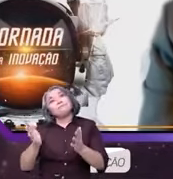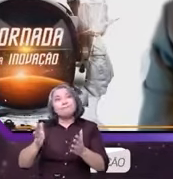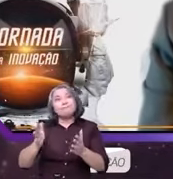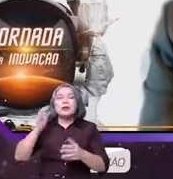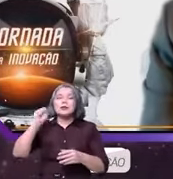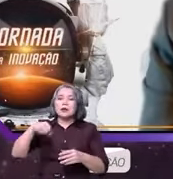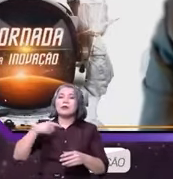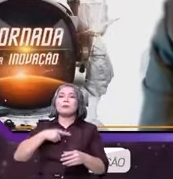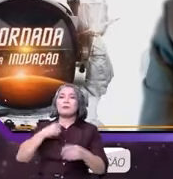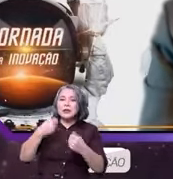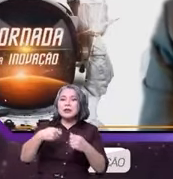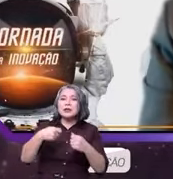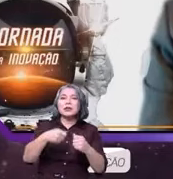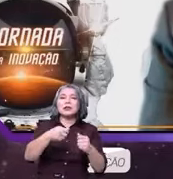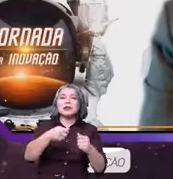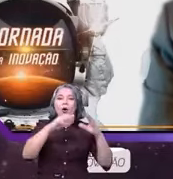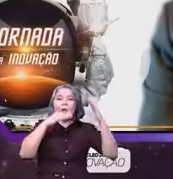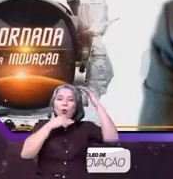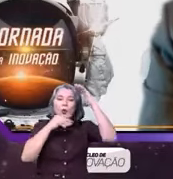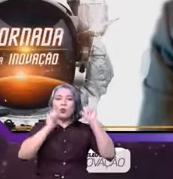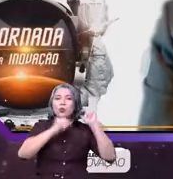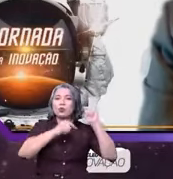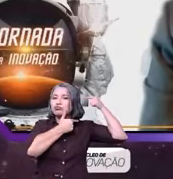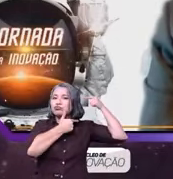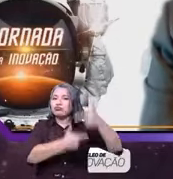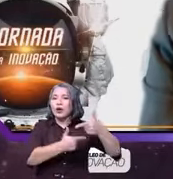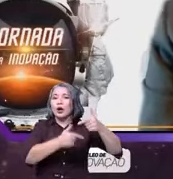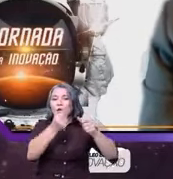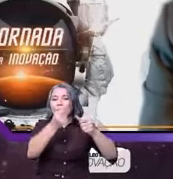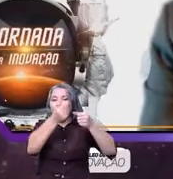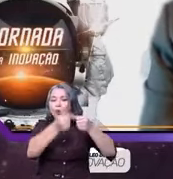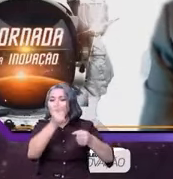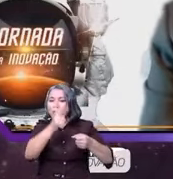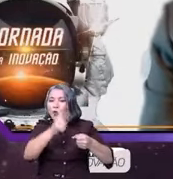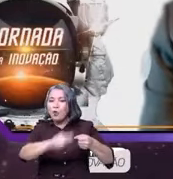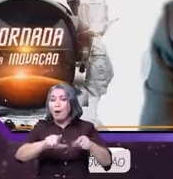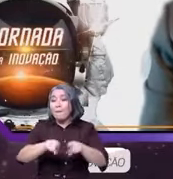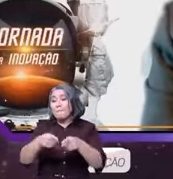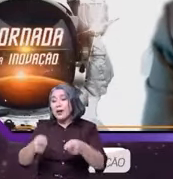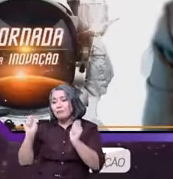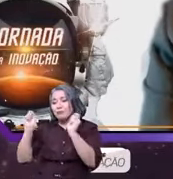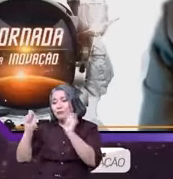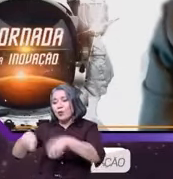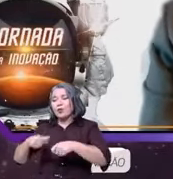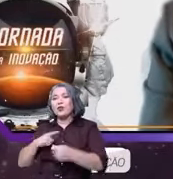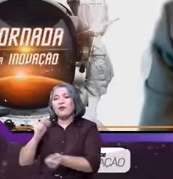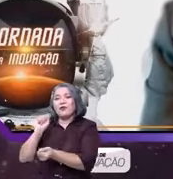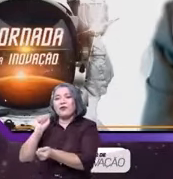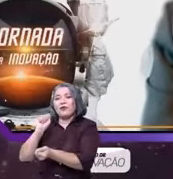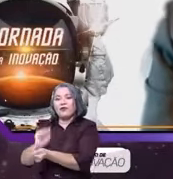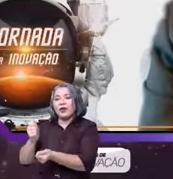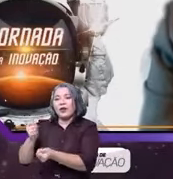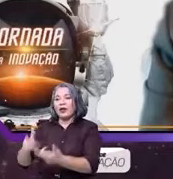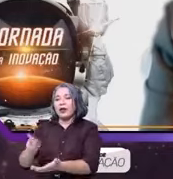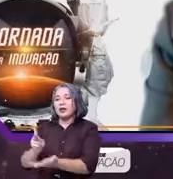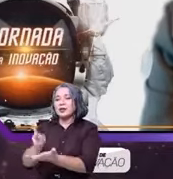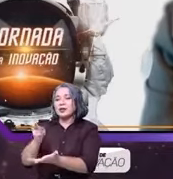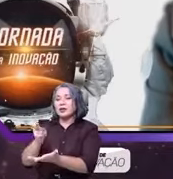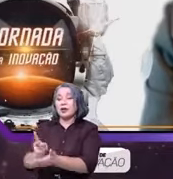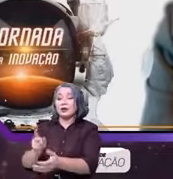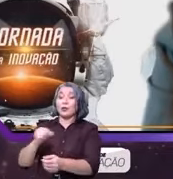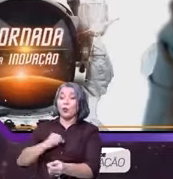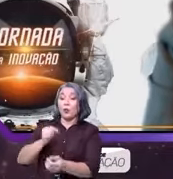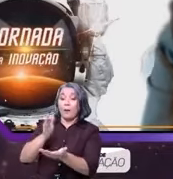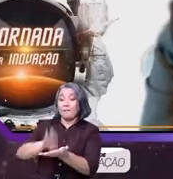deve se manter num modo de sustentação mais tradicional. Mas é impossível dizer que uma parte substancial dos serviços, uma